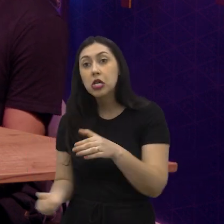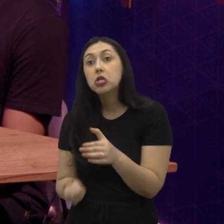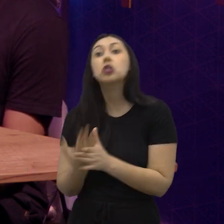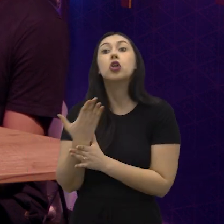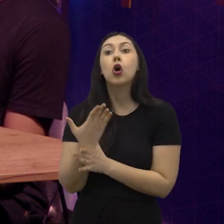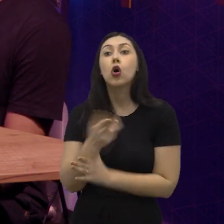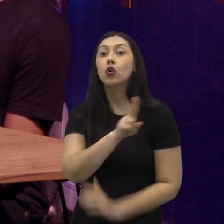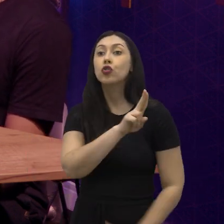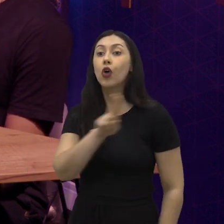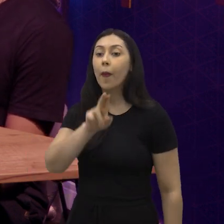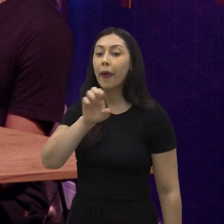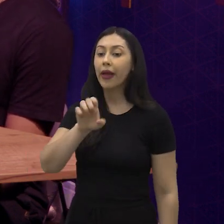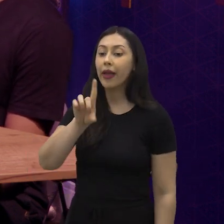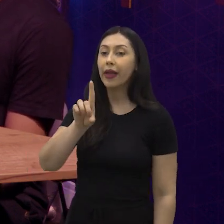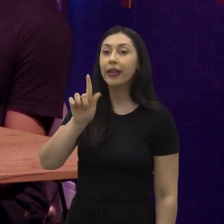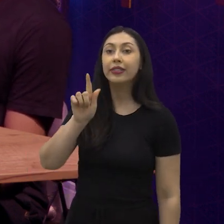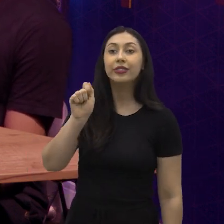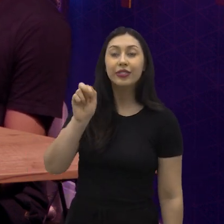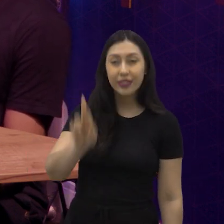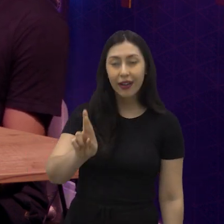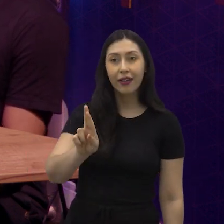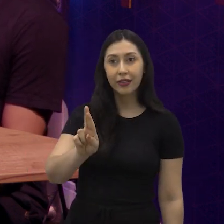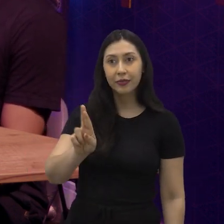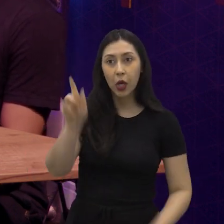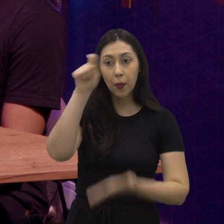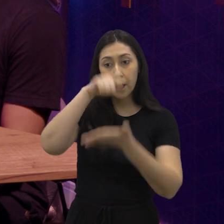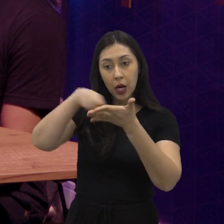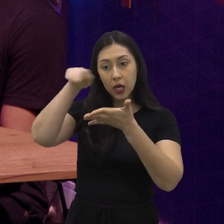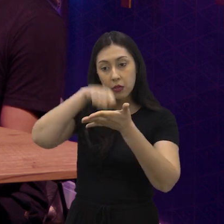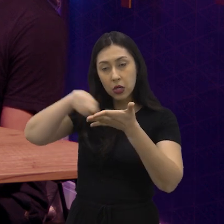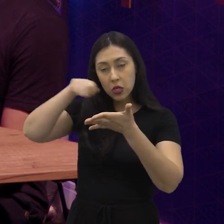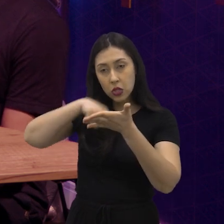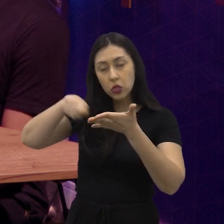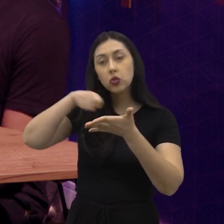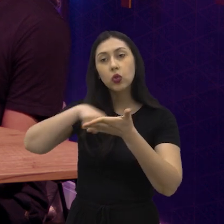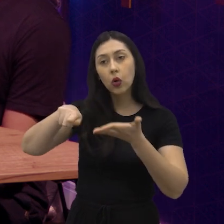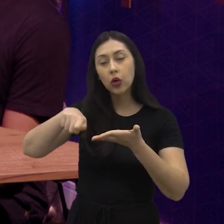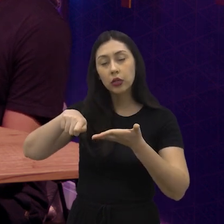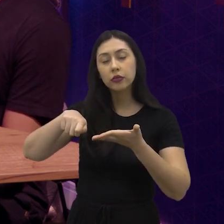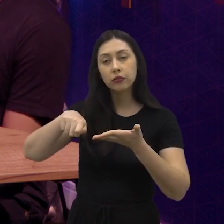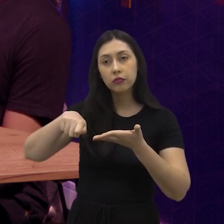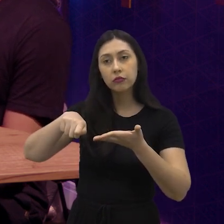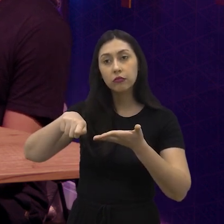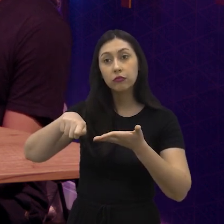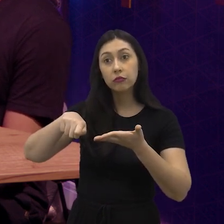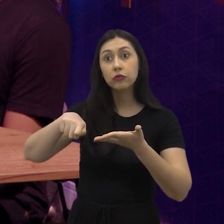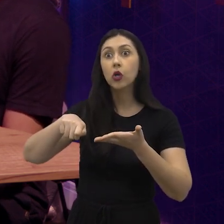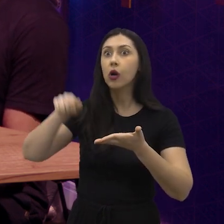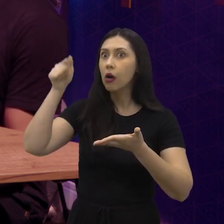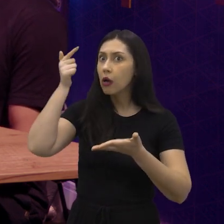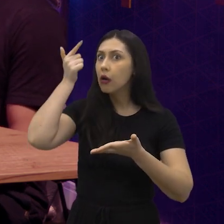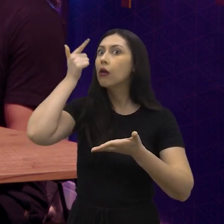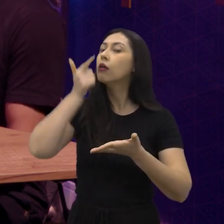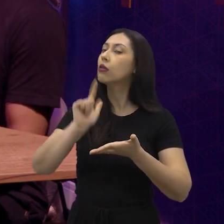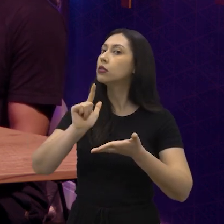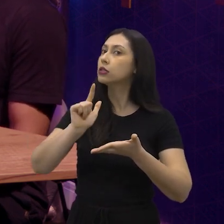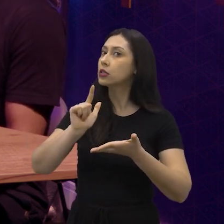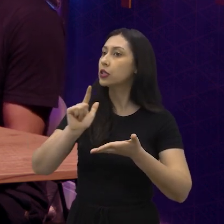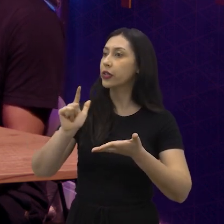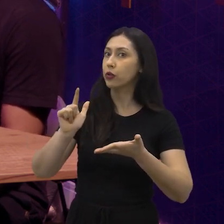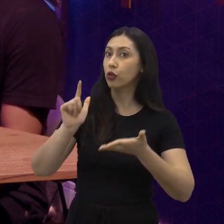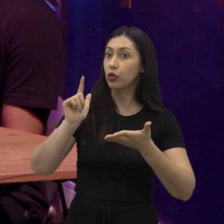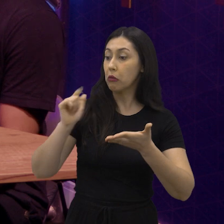é o Edgar Allan Poe, né? Então, um escritor que conseguiu, né, a partir